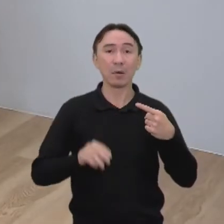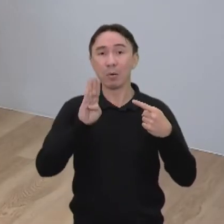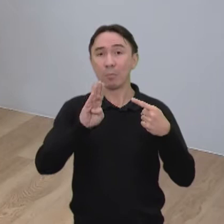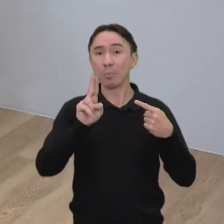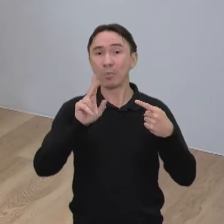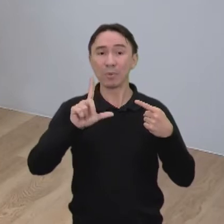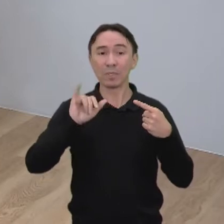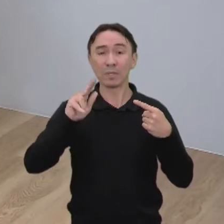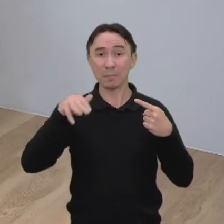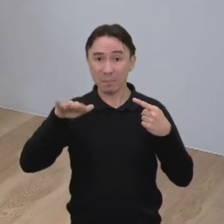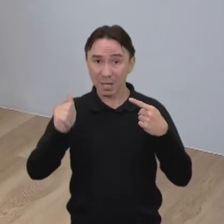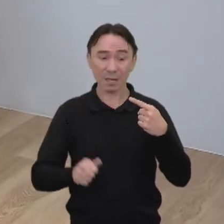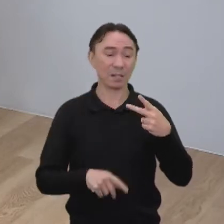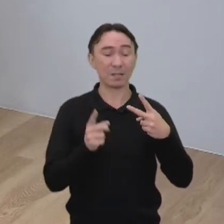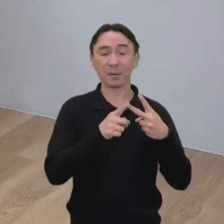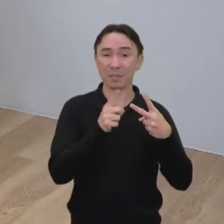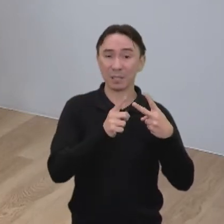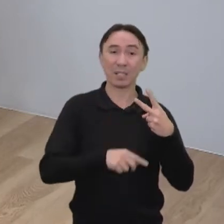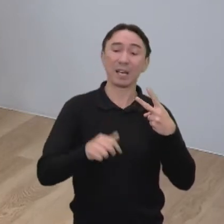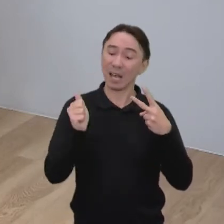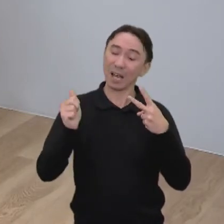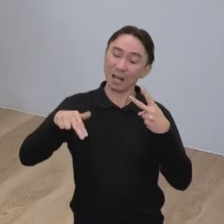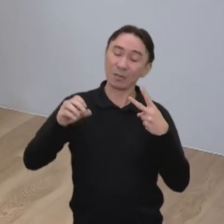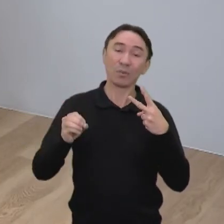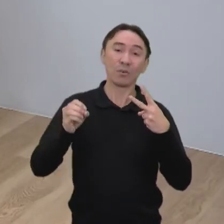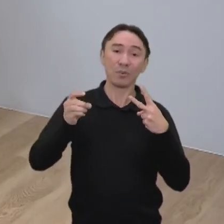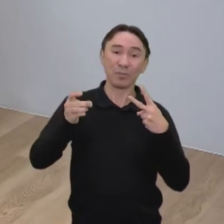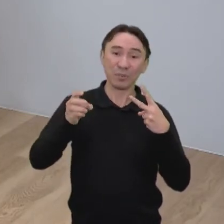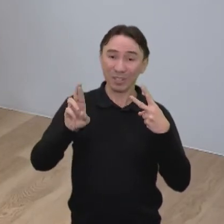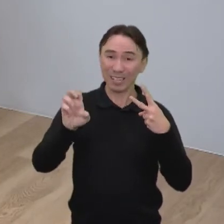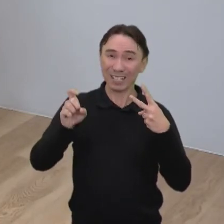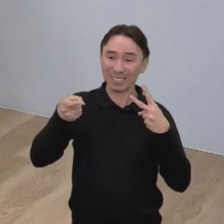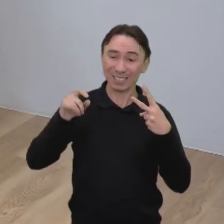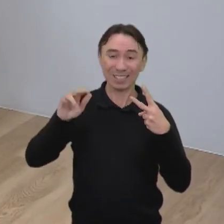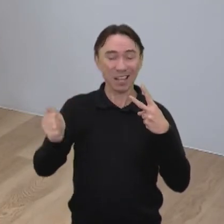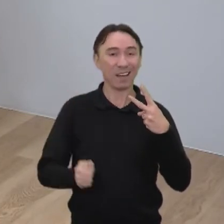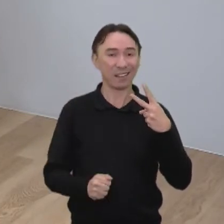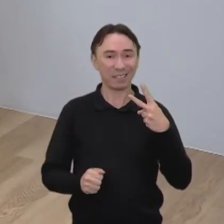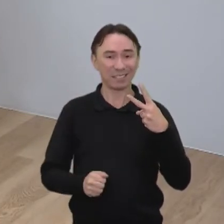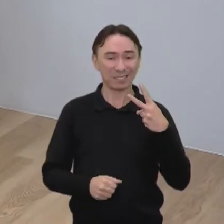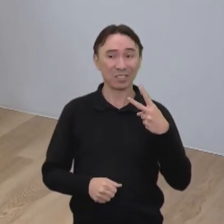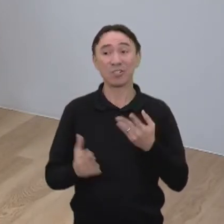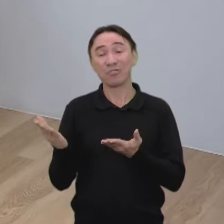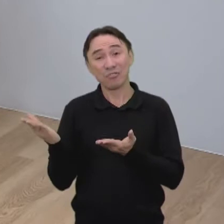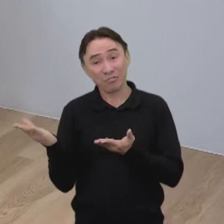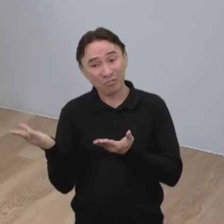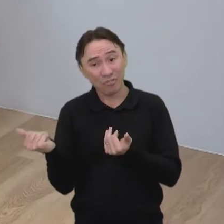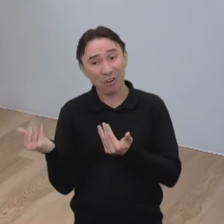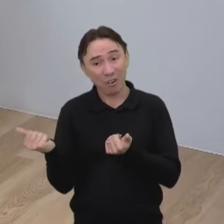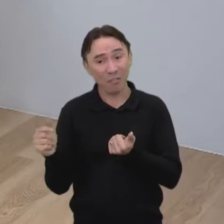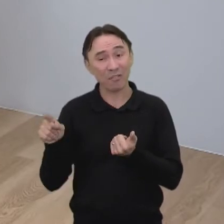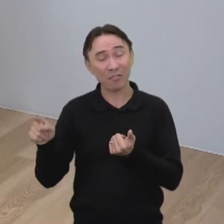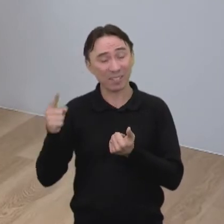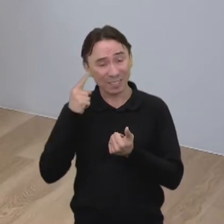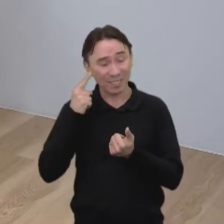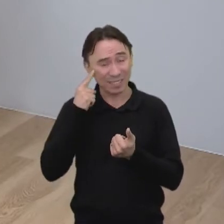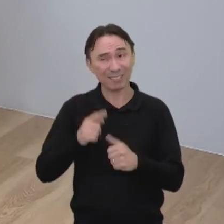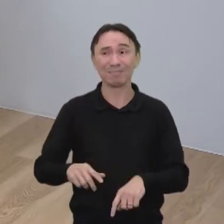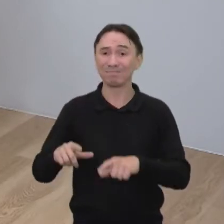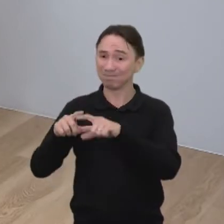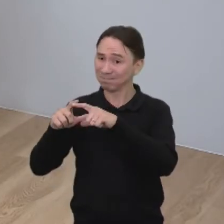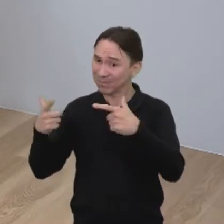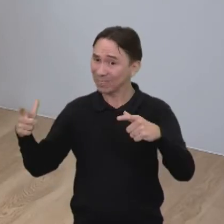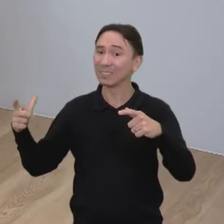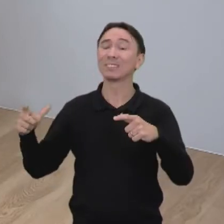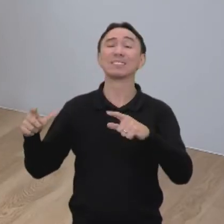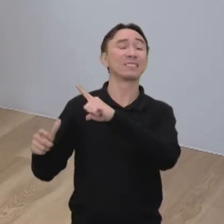os transtornos alimentares afetam bastante os jovens, né, e os adultos, os adolescentes. Agora,